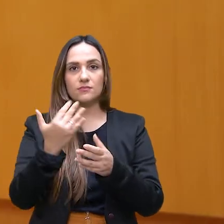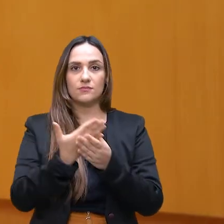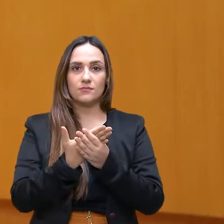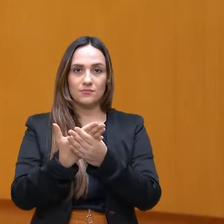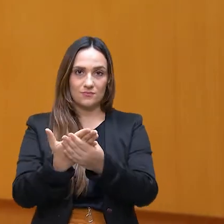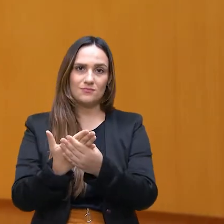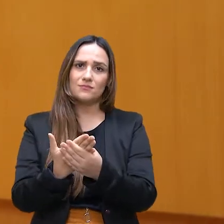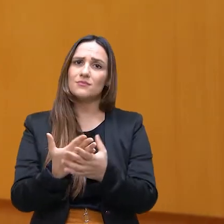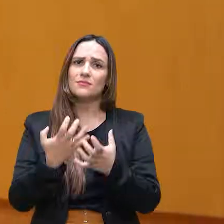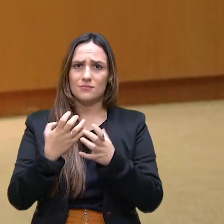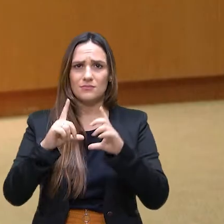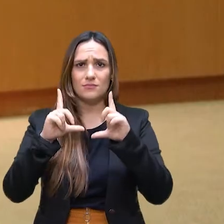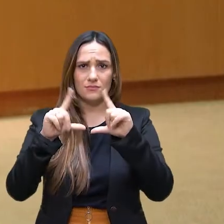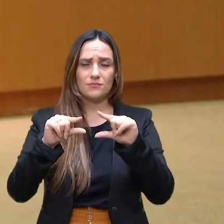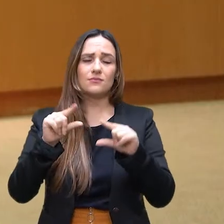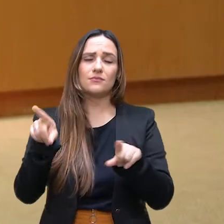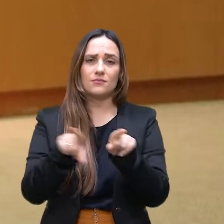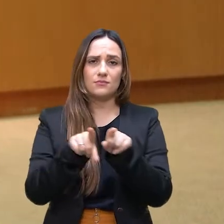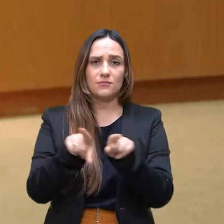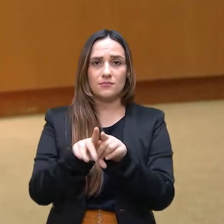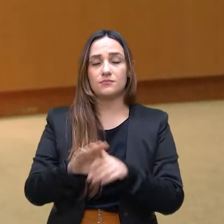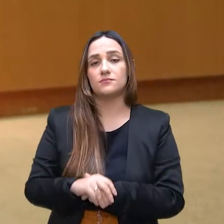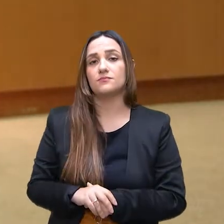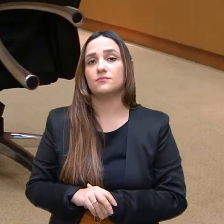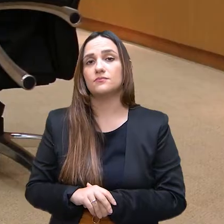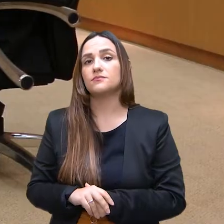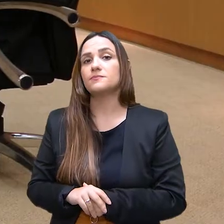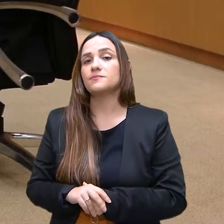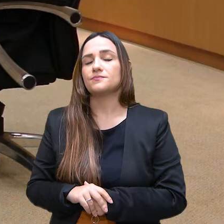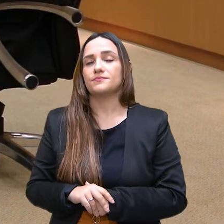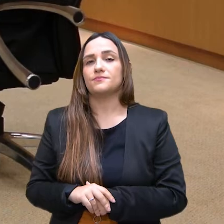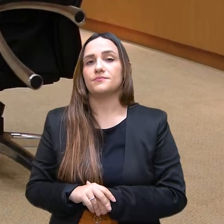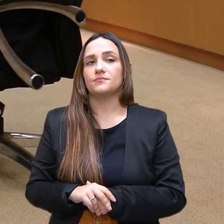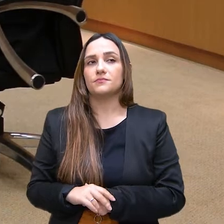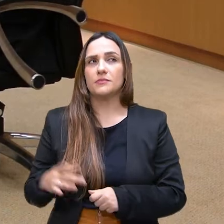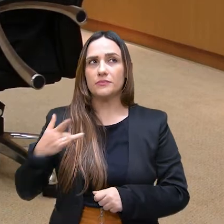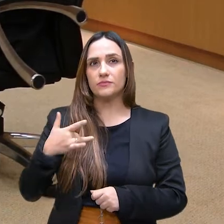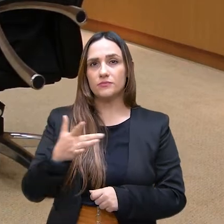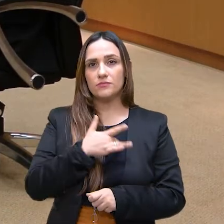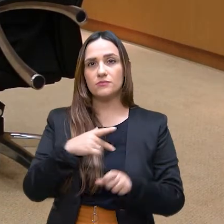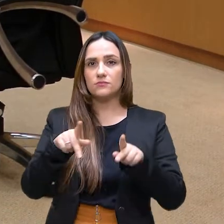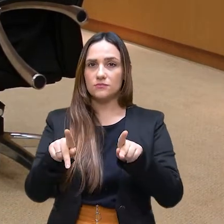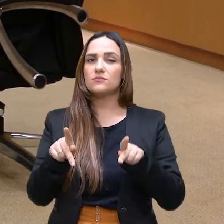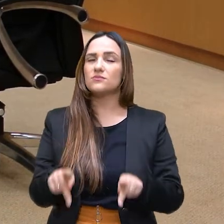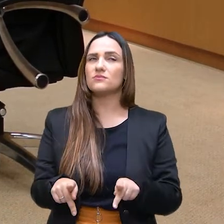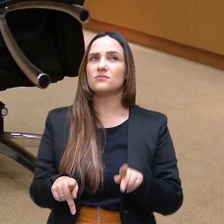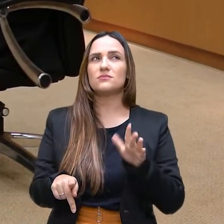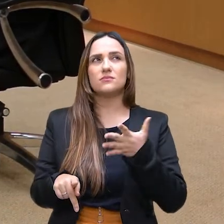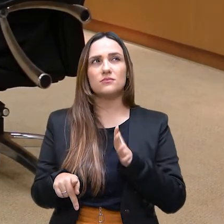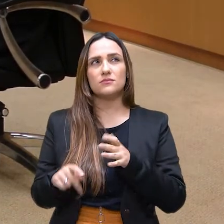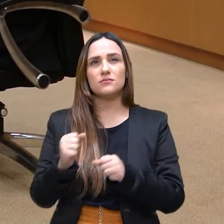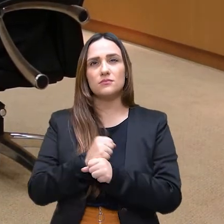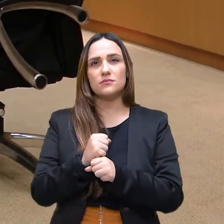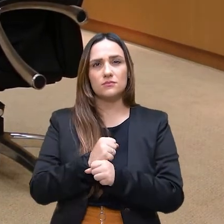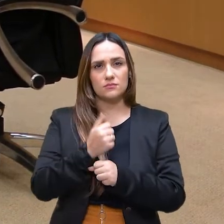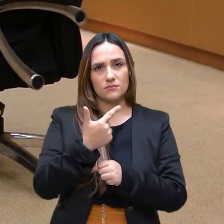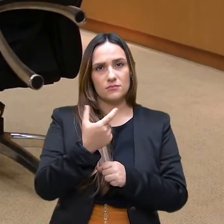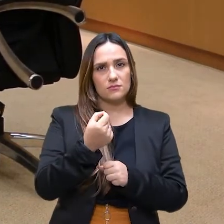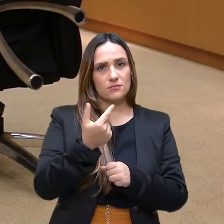judicialização e nós queremos também diminuir. Mas, assim, a saúde pública, nós tivemos no